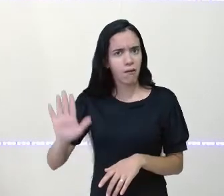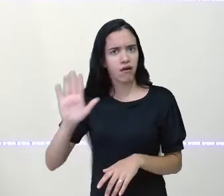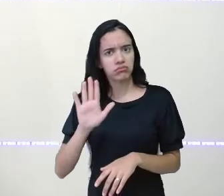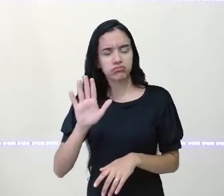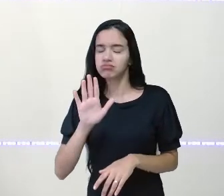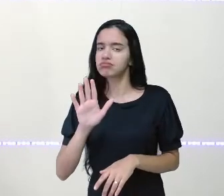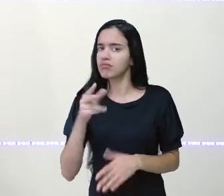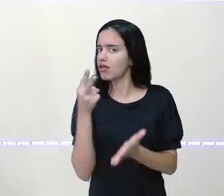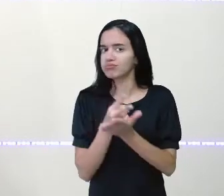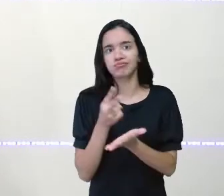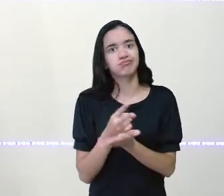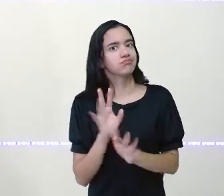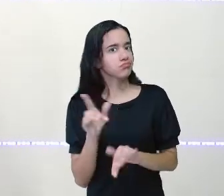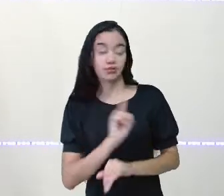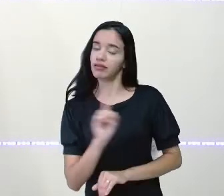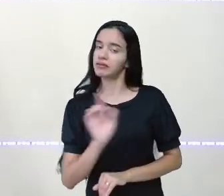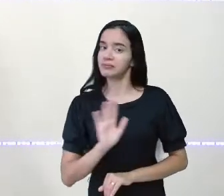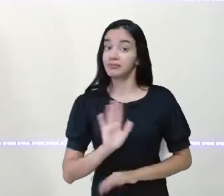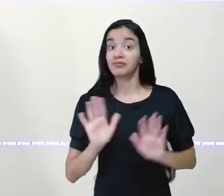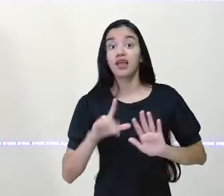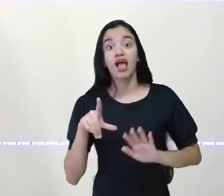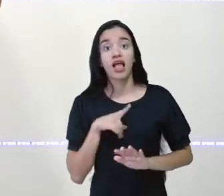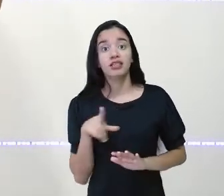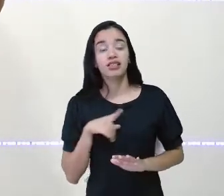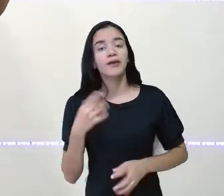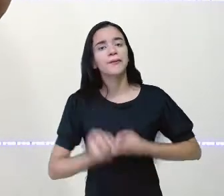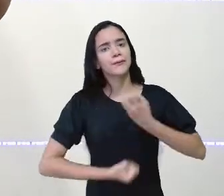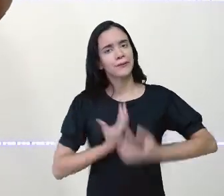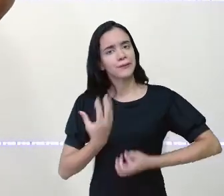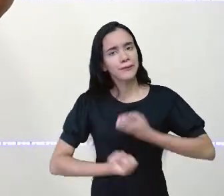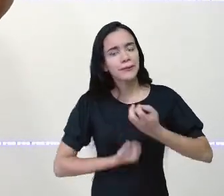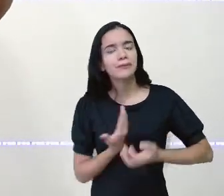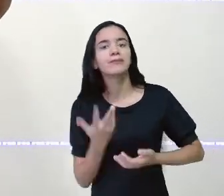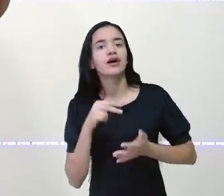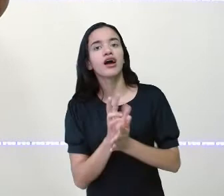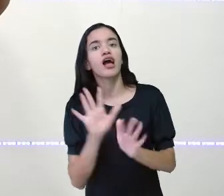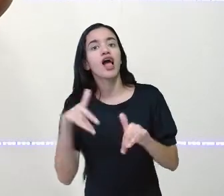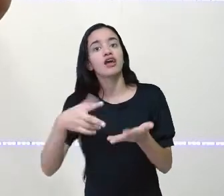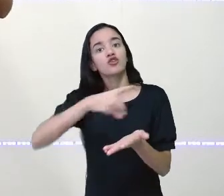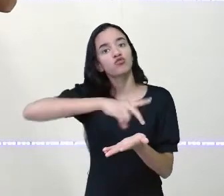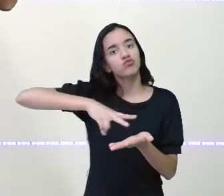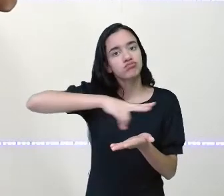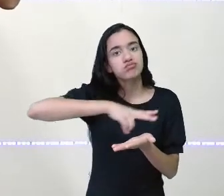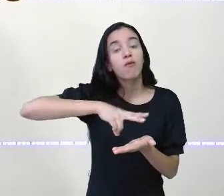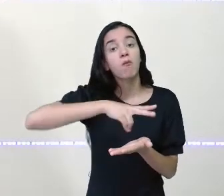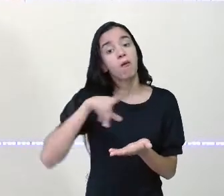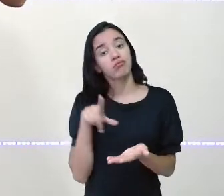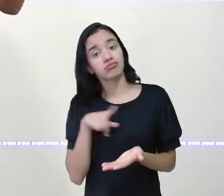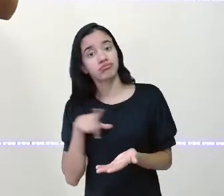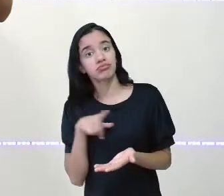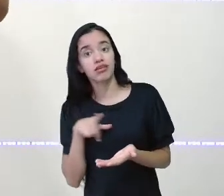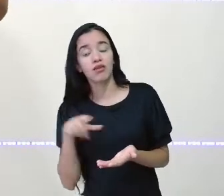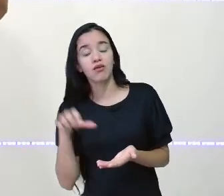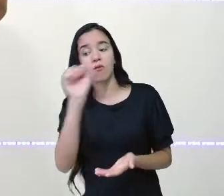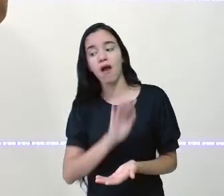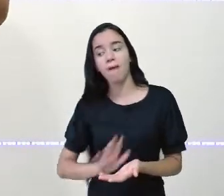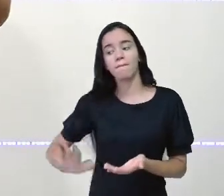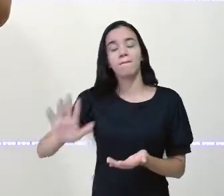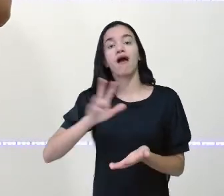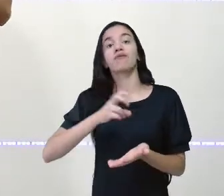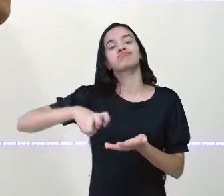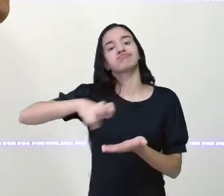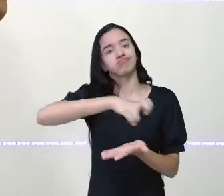sempre, não é? Existem aqueles poemas que também podem ser não verbal. Ter alguma imagem e aí